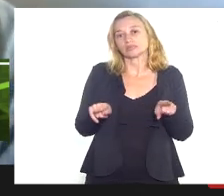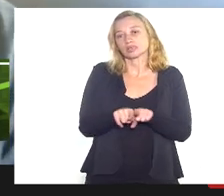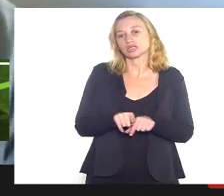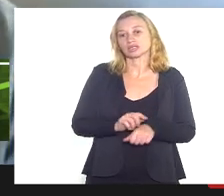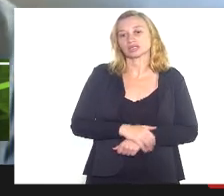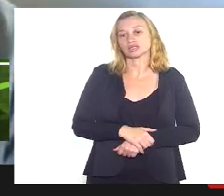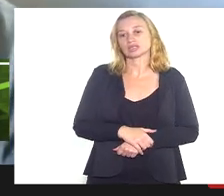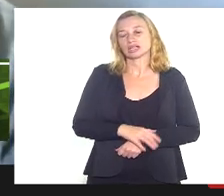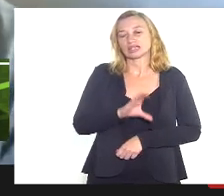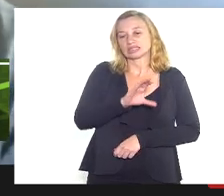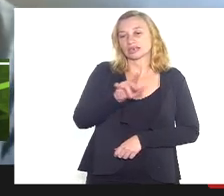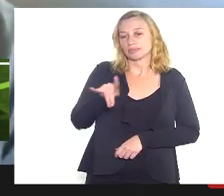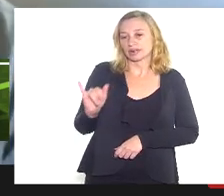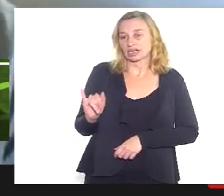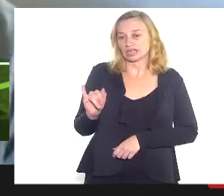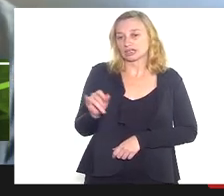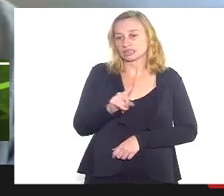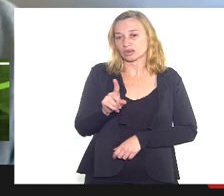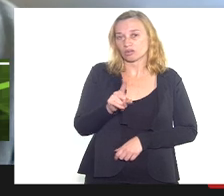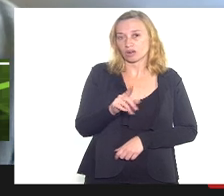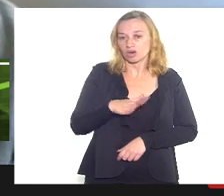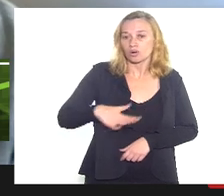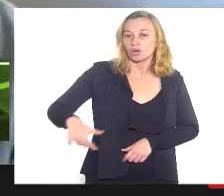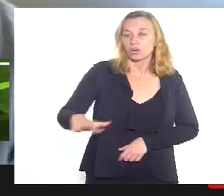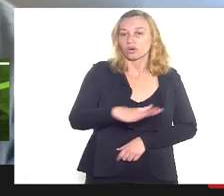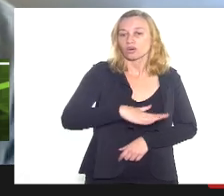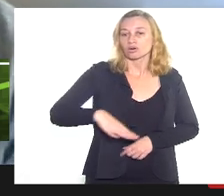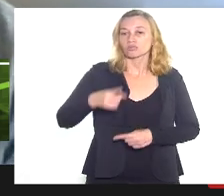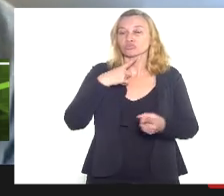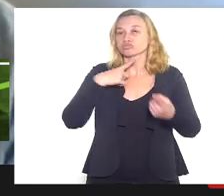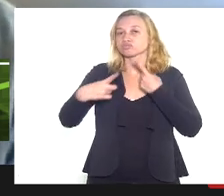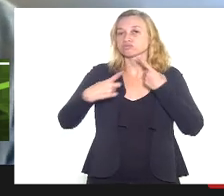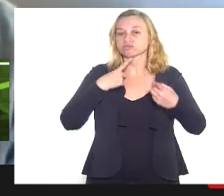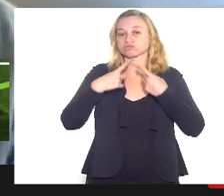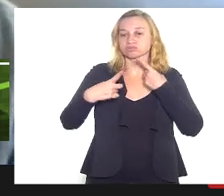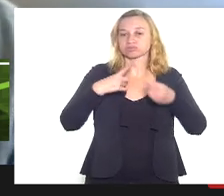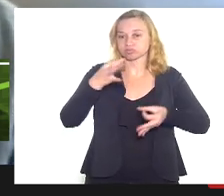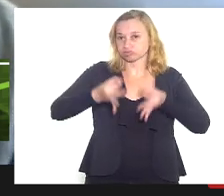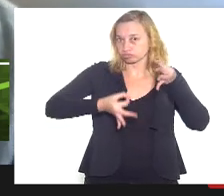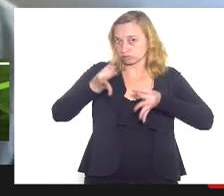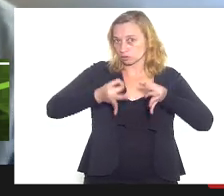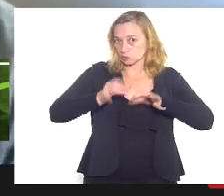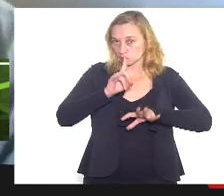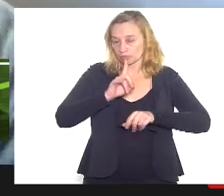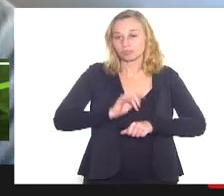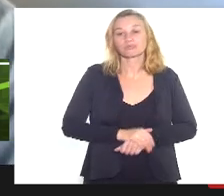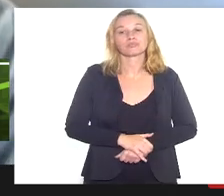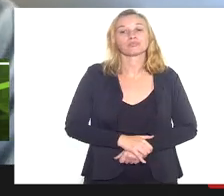a CPI não é o campo do debate jurídico.